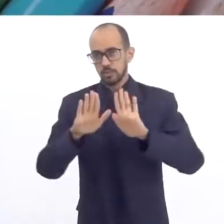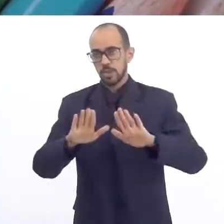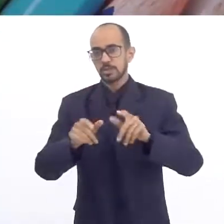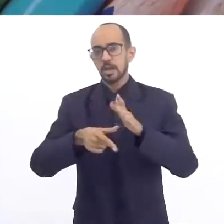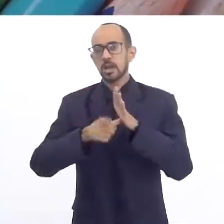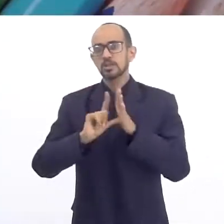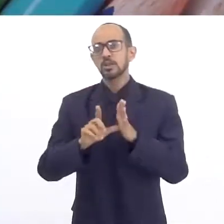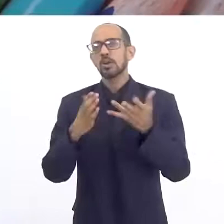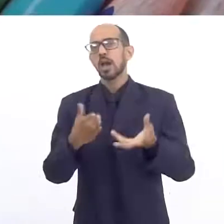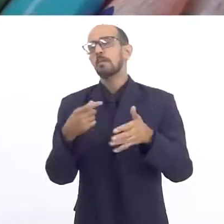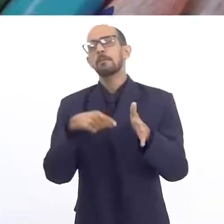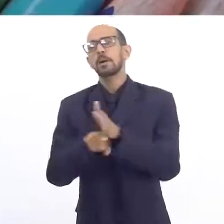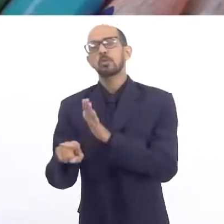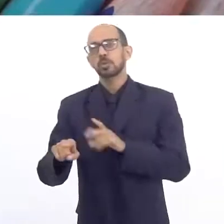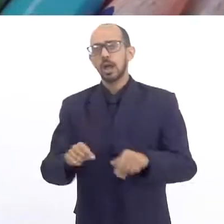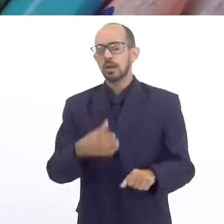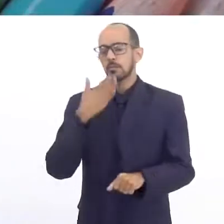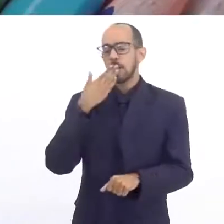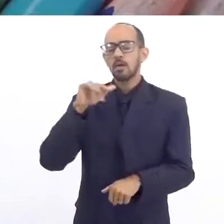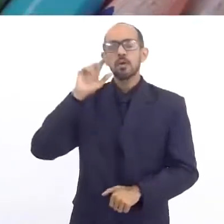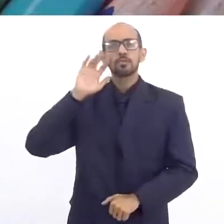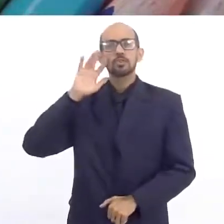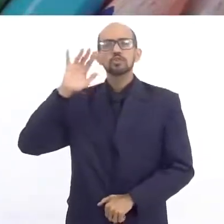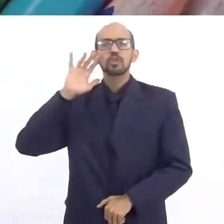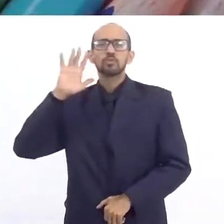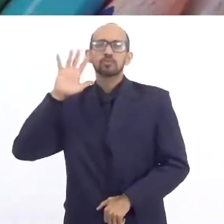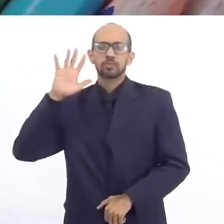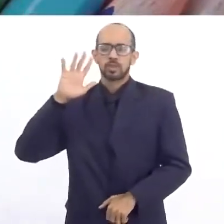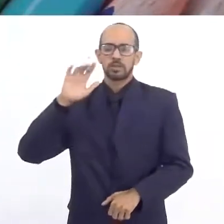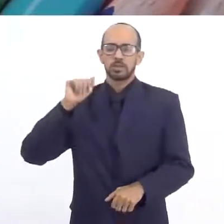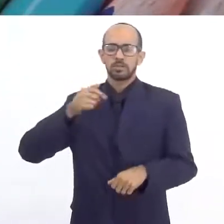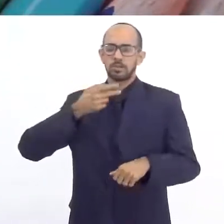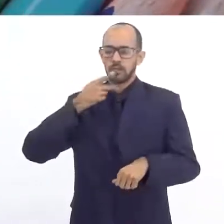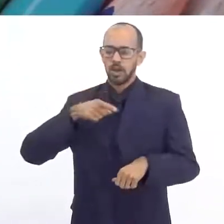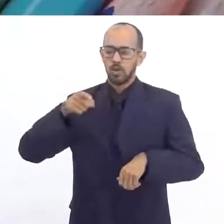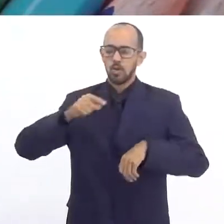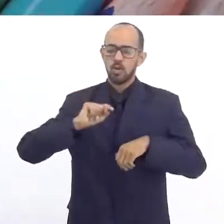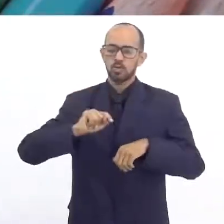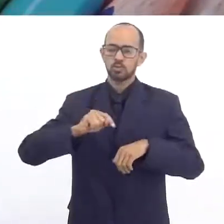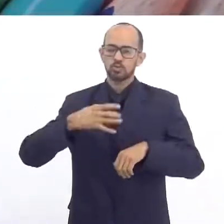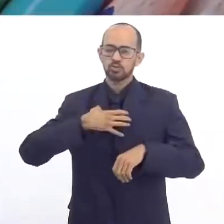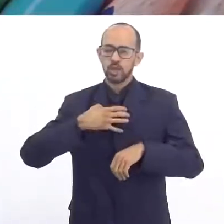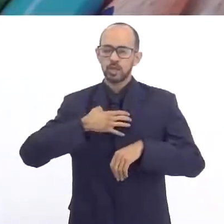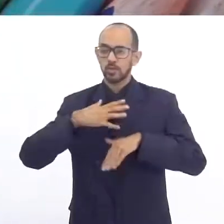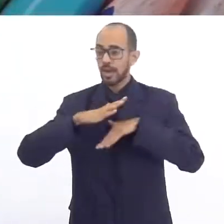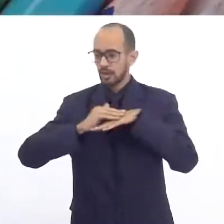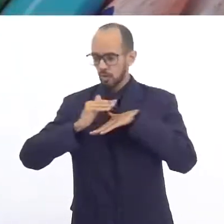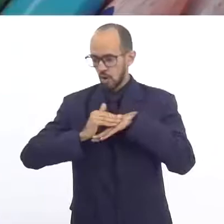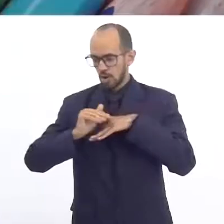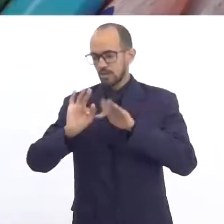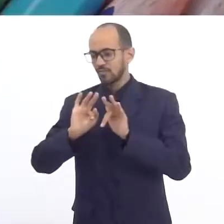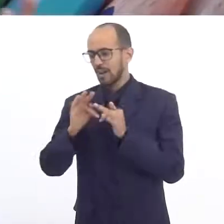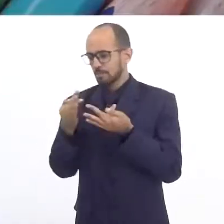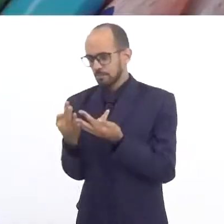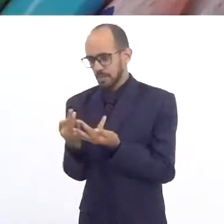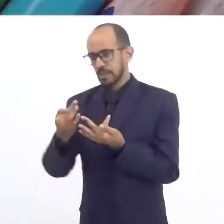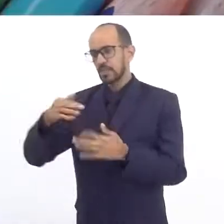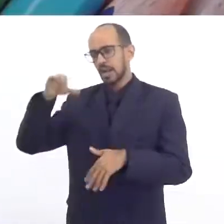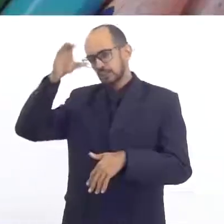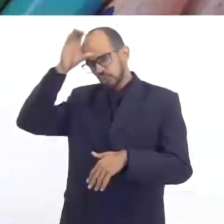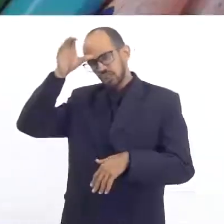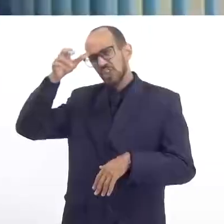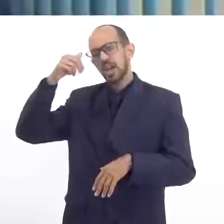mais. Mas antes eu queria te perguntar, qual é a filosofia, você falou de uma forma muito carinhosa do seu pai, de uma forma muito carinhosa